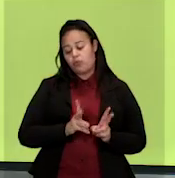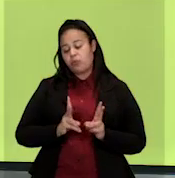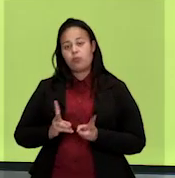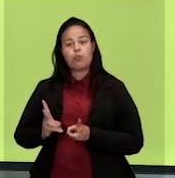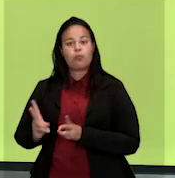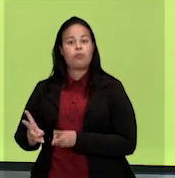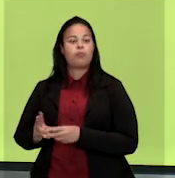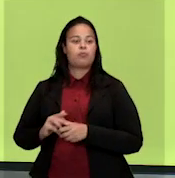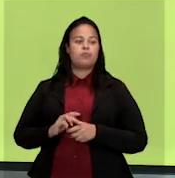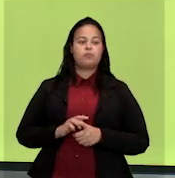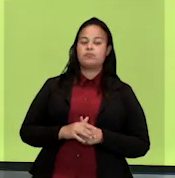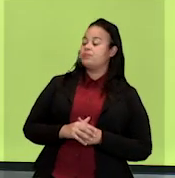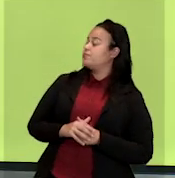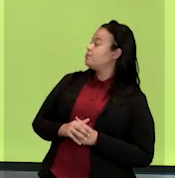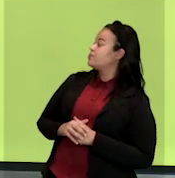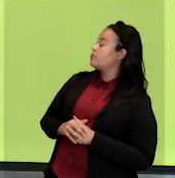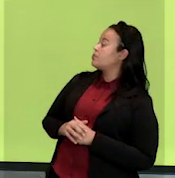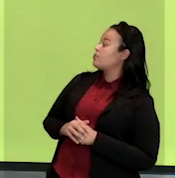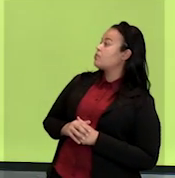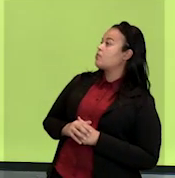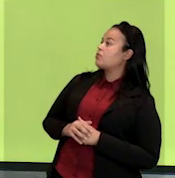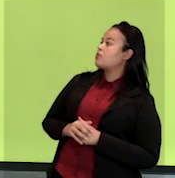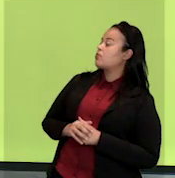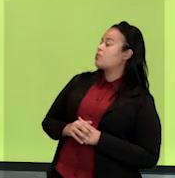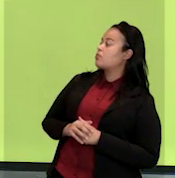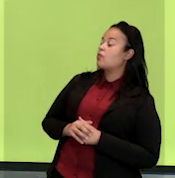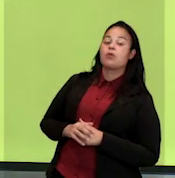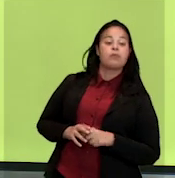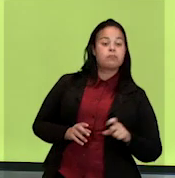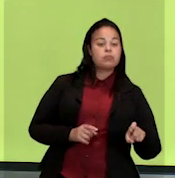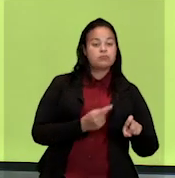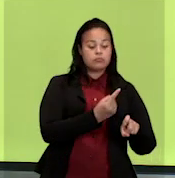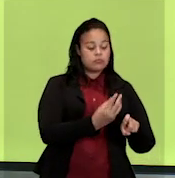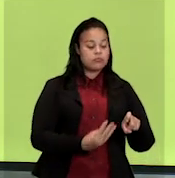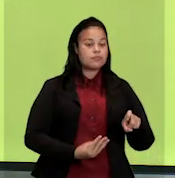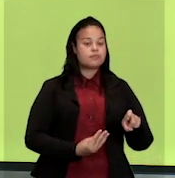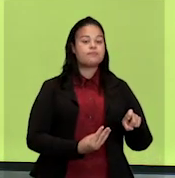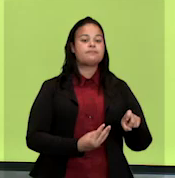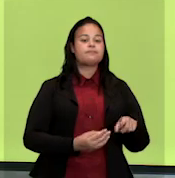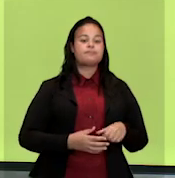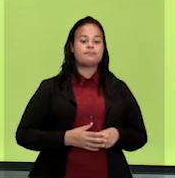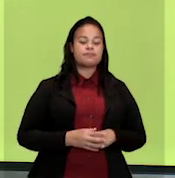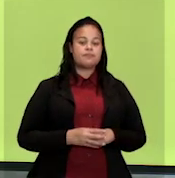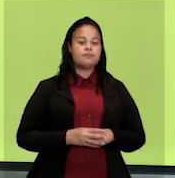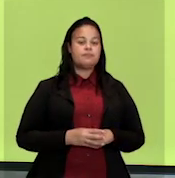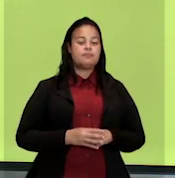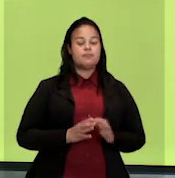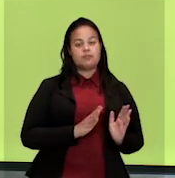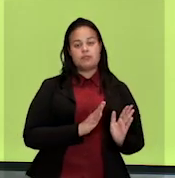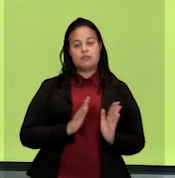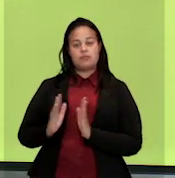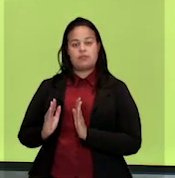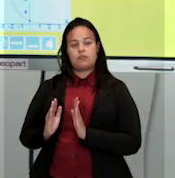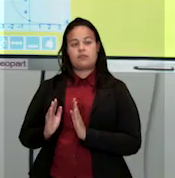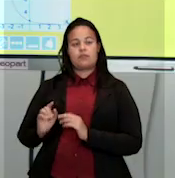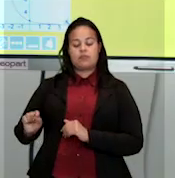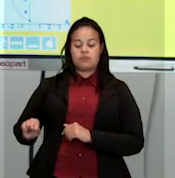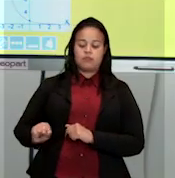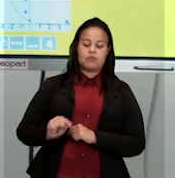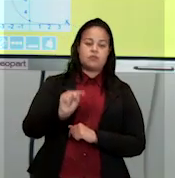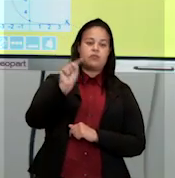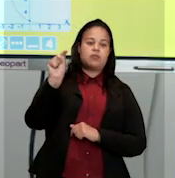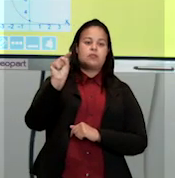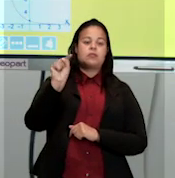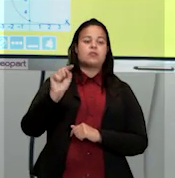aqui então este ponto aqui é mais ou menos 1/3 ali. Ok, agora vamos passar para a decrescente. Então, essa é a nossa